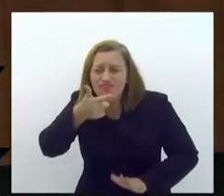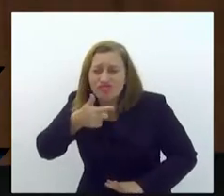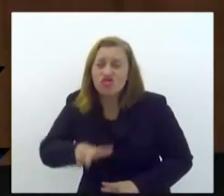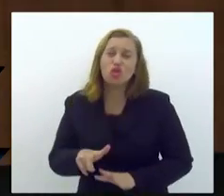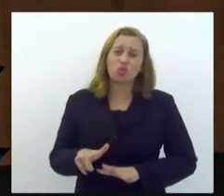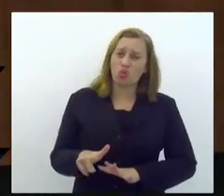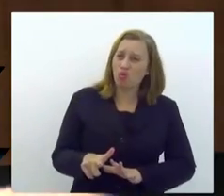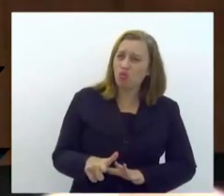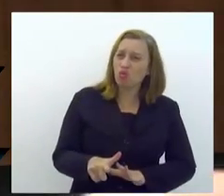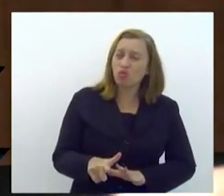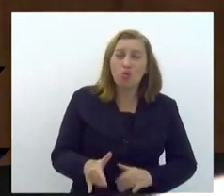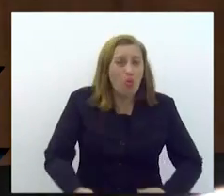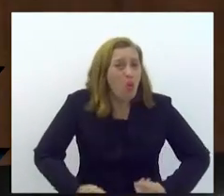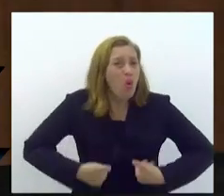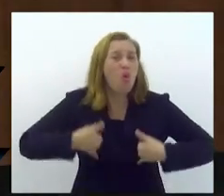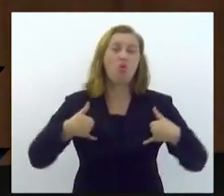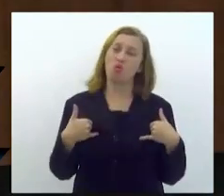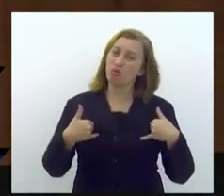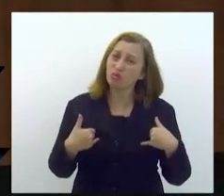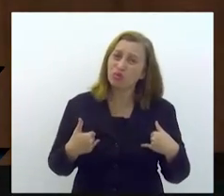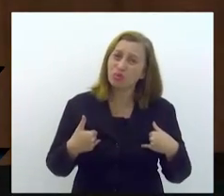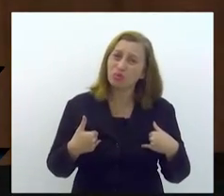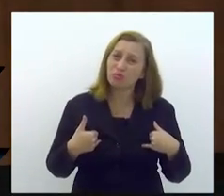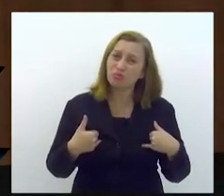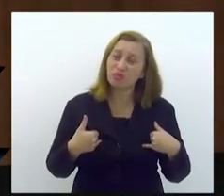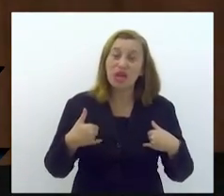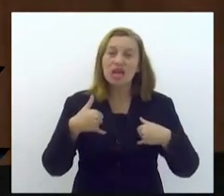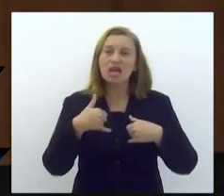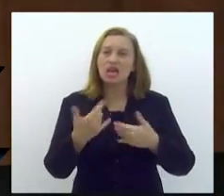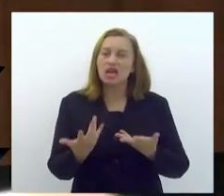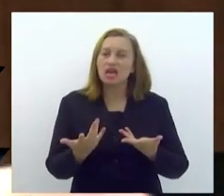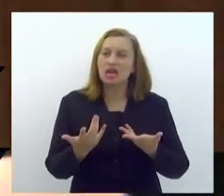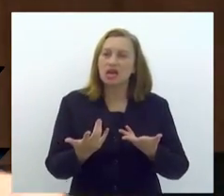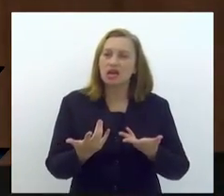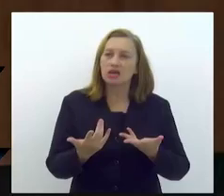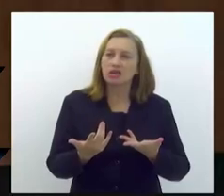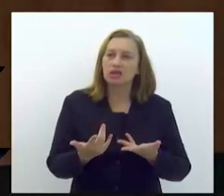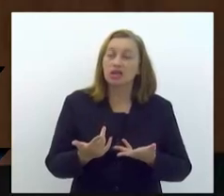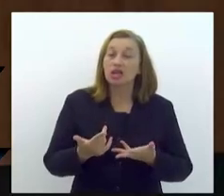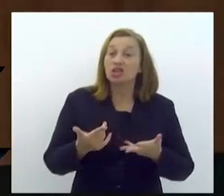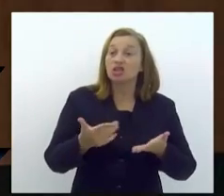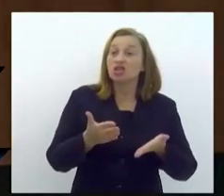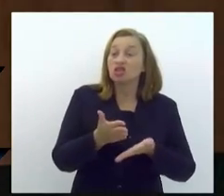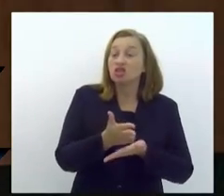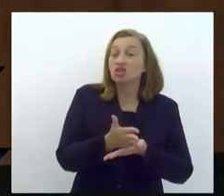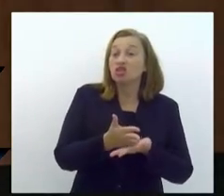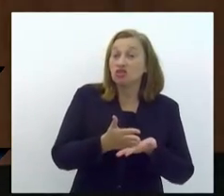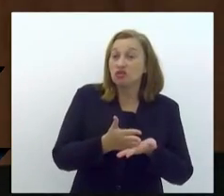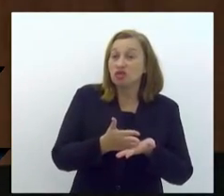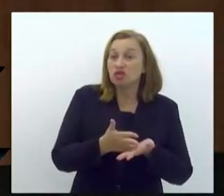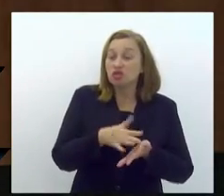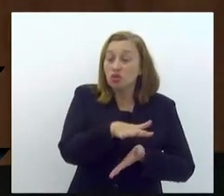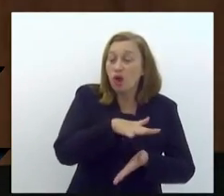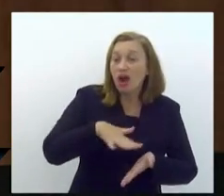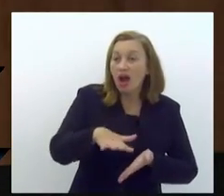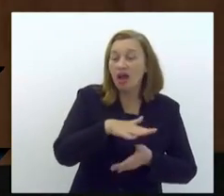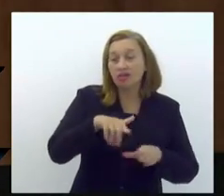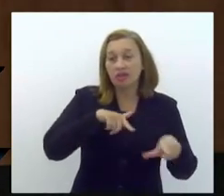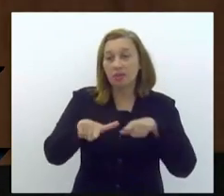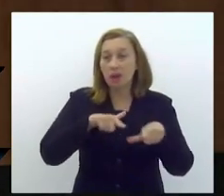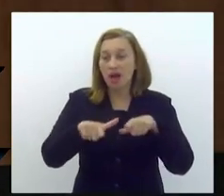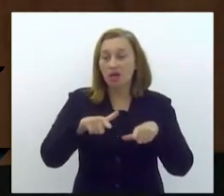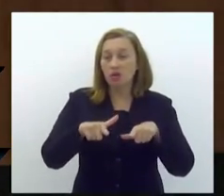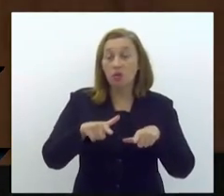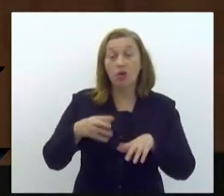vez o orgulho em dividir essa décima terceira legislatura com a deputada